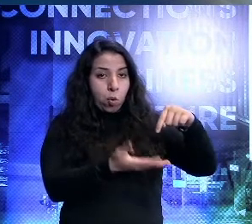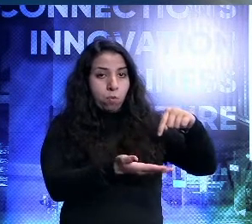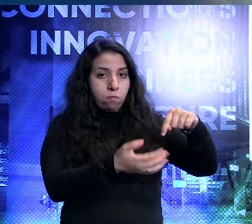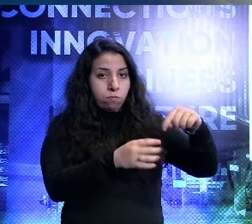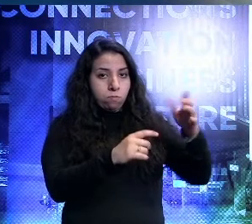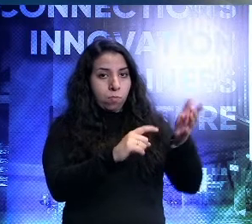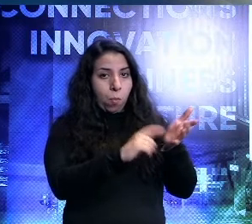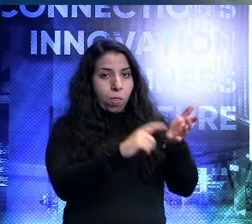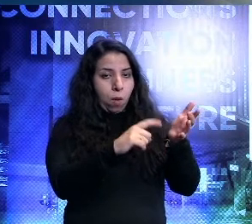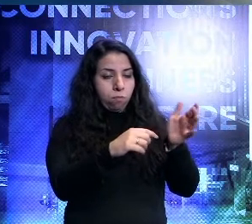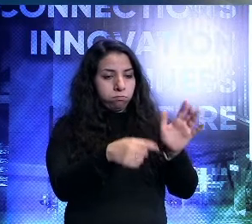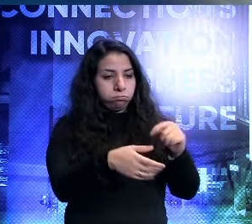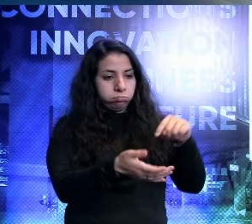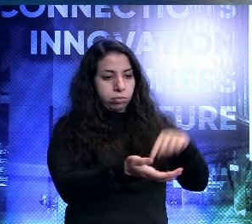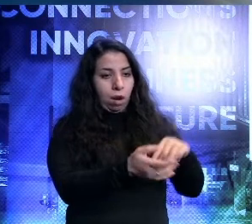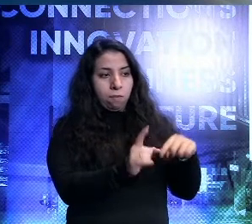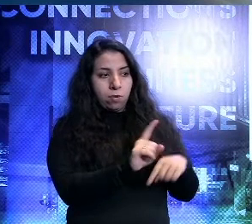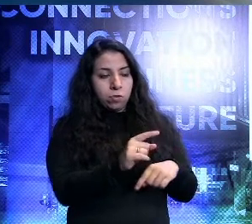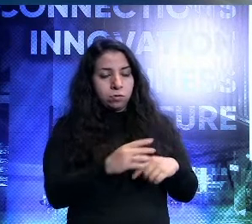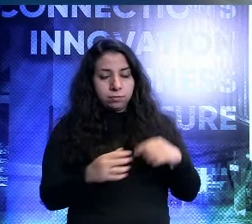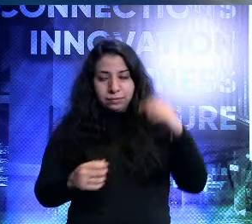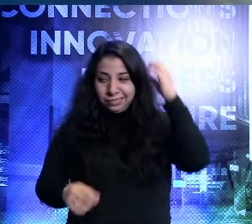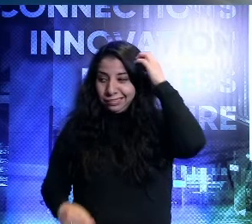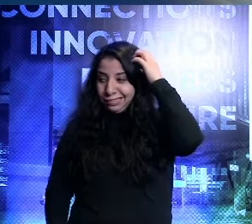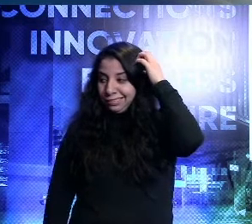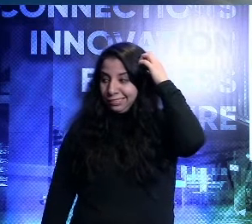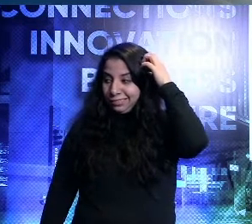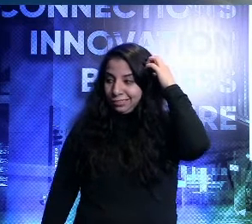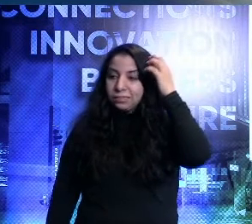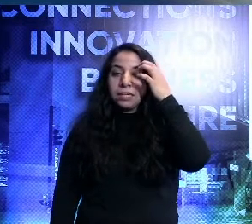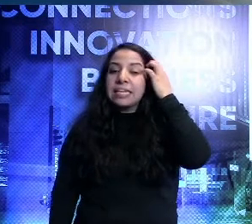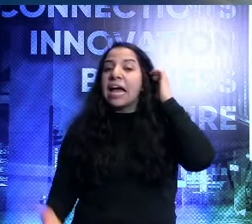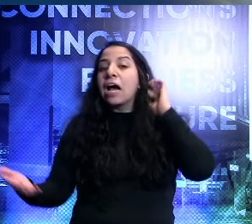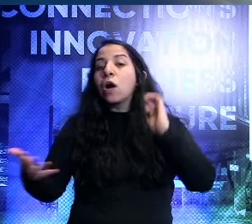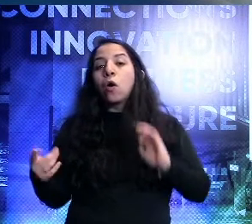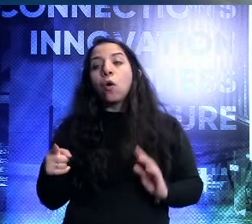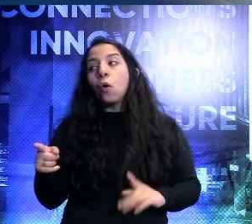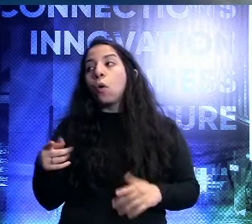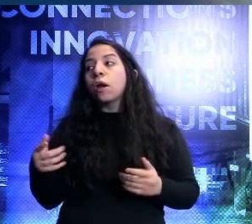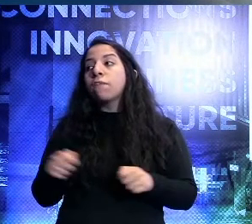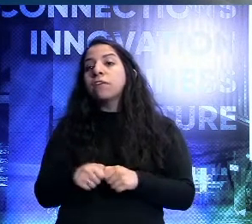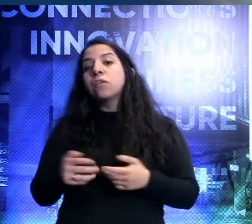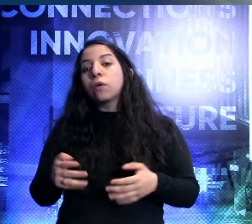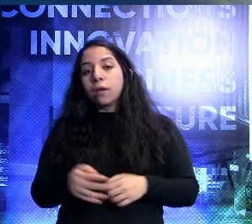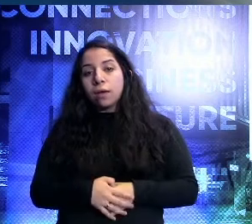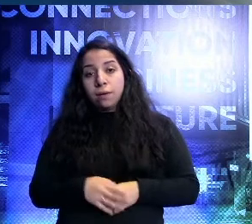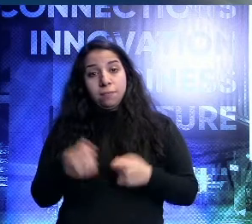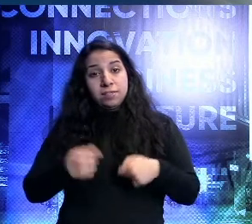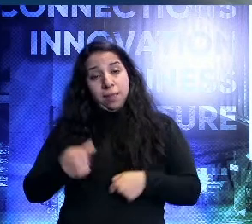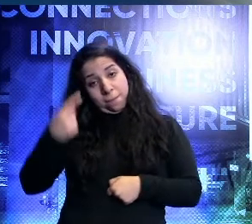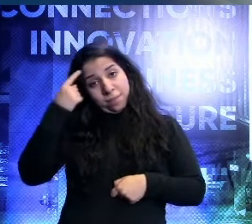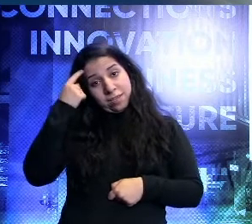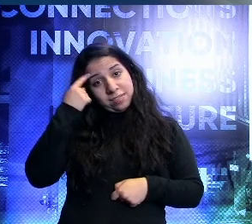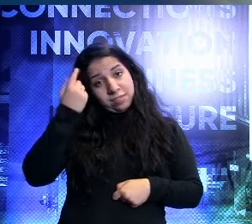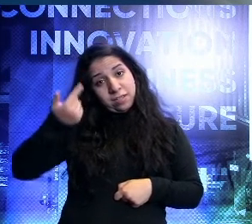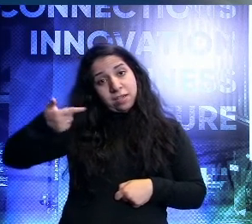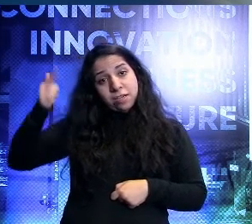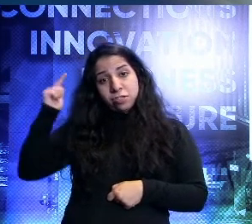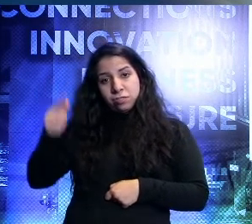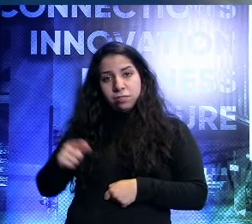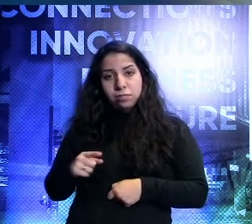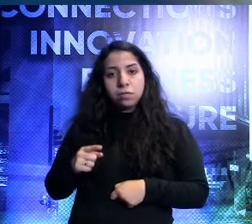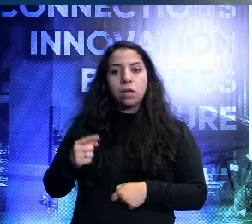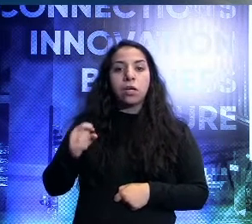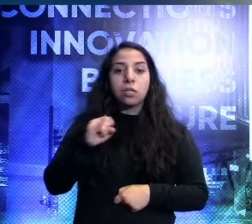meu fluxo de desenvolvimento? Não. É importante. Quando a gente começa a falar de rodar o experimento de